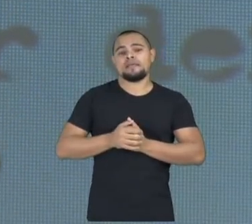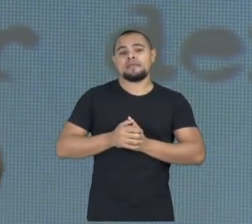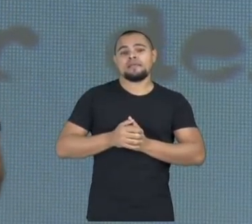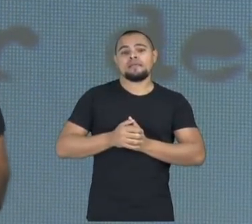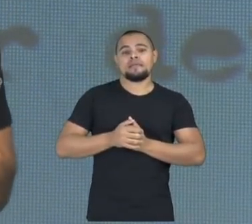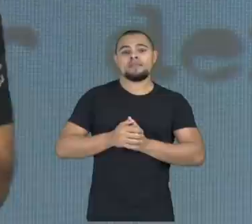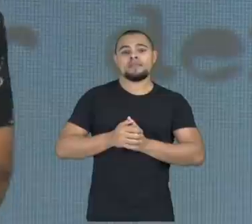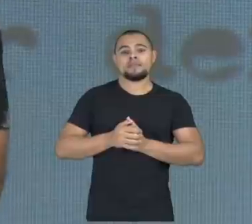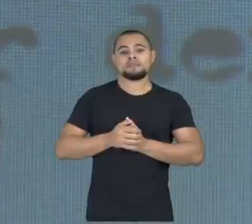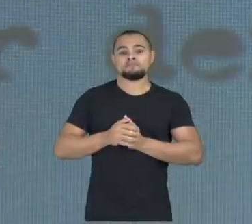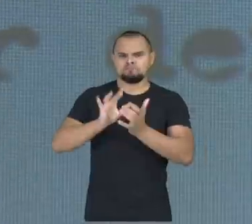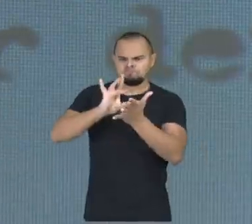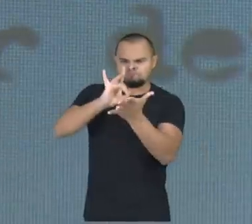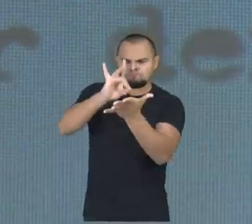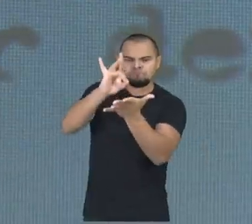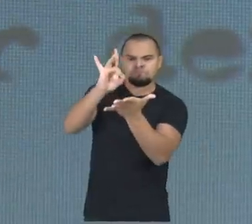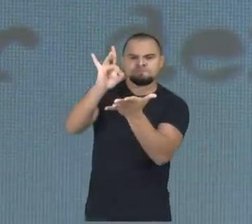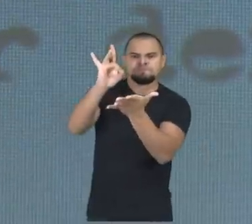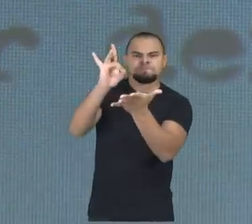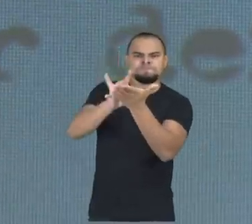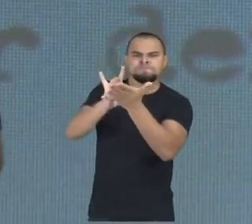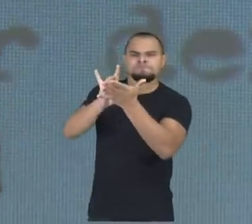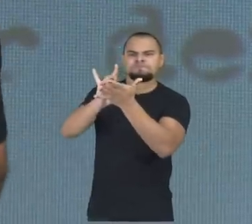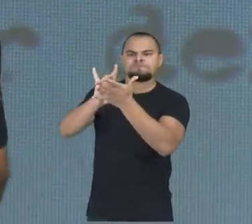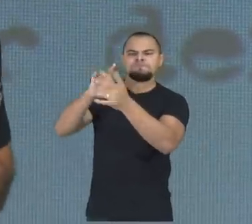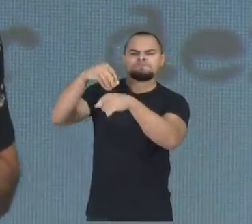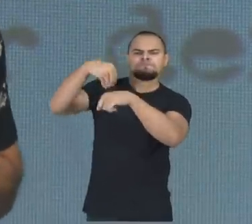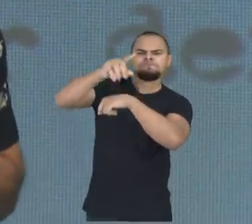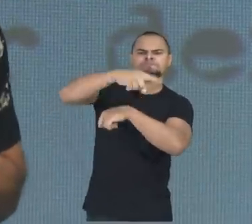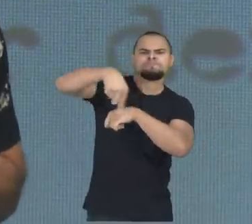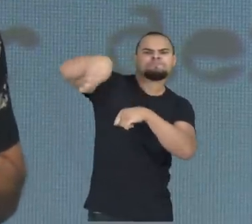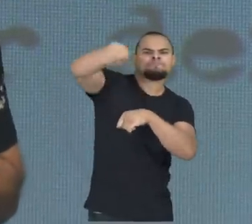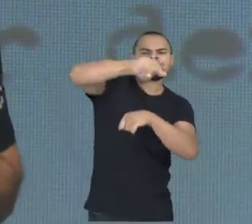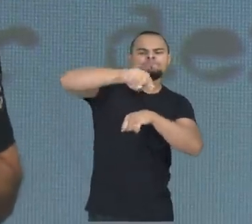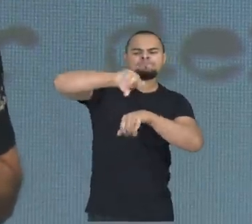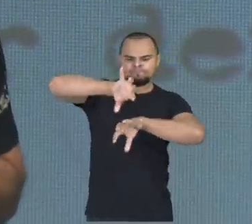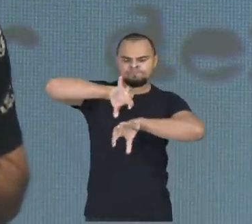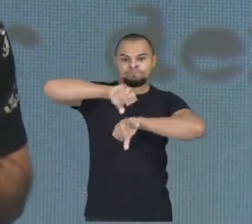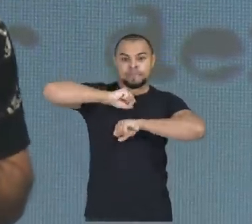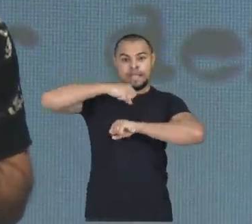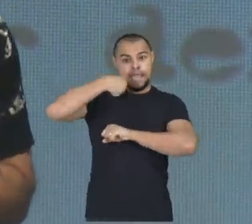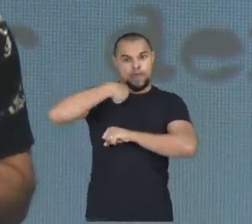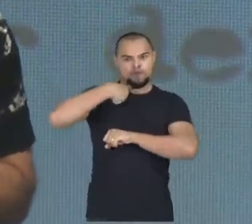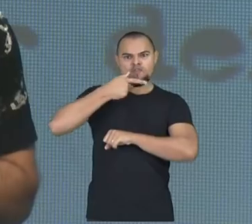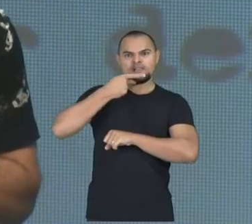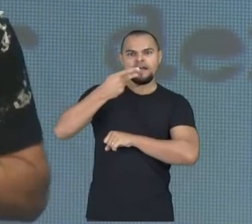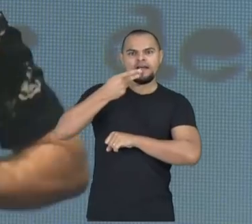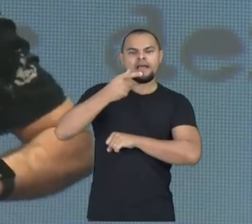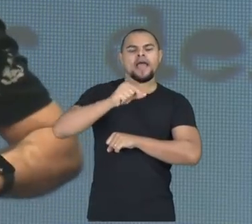tornar esta verdade algo real para você? Eu só vou dizer uma coisa, só não sou eu.